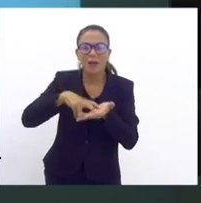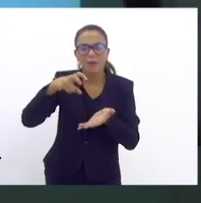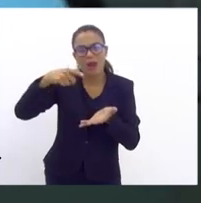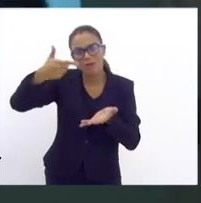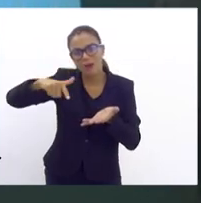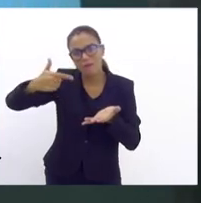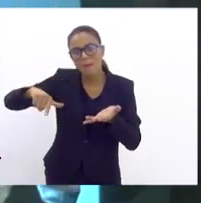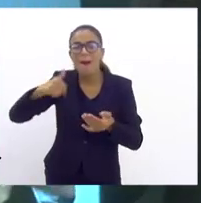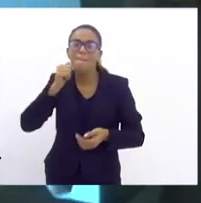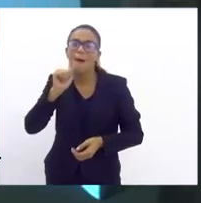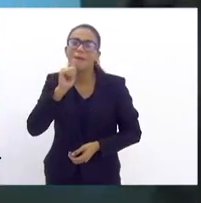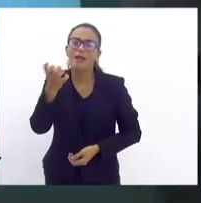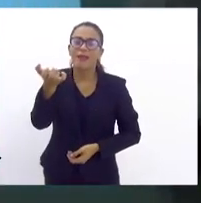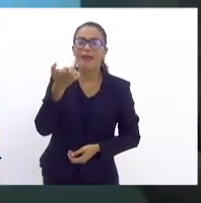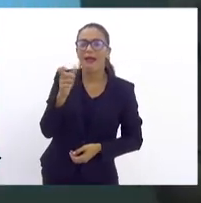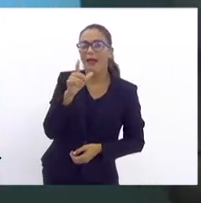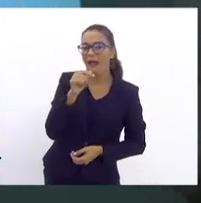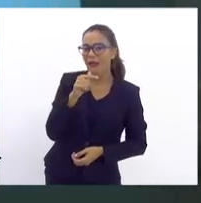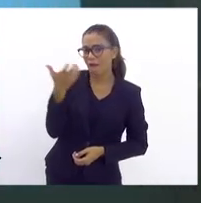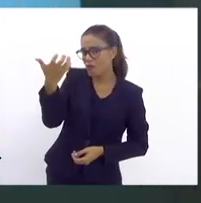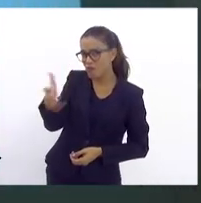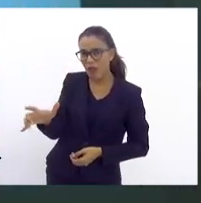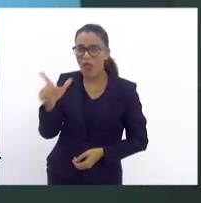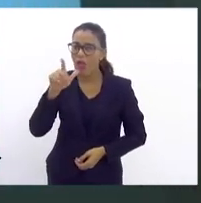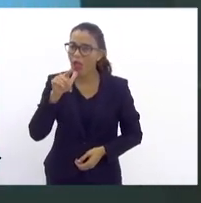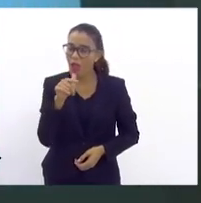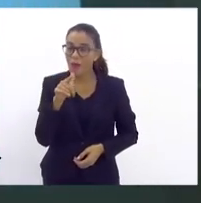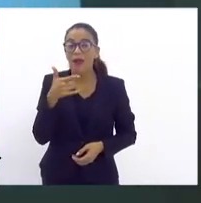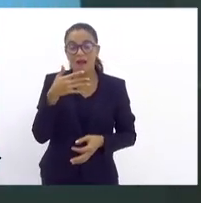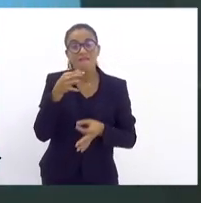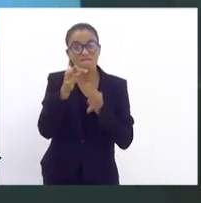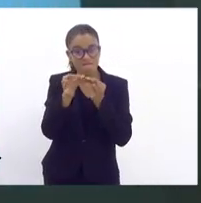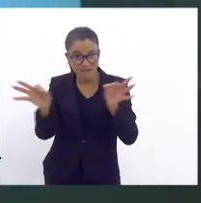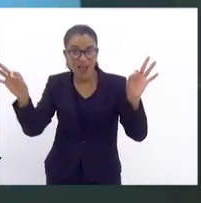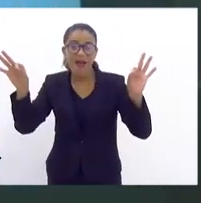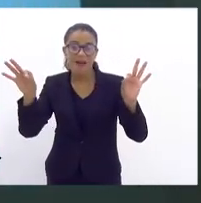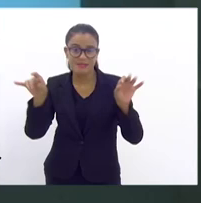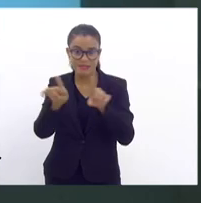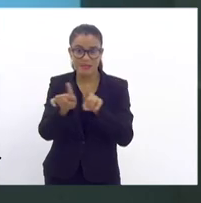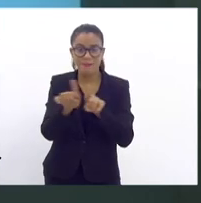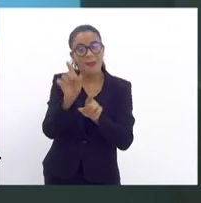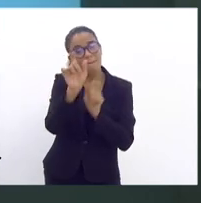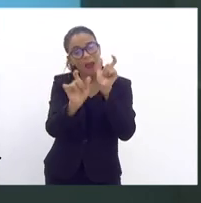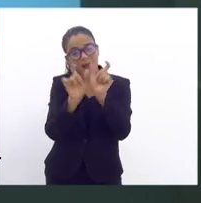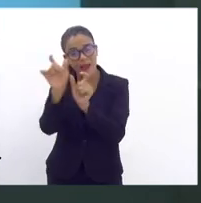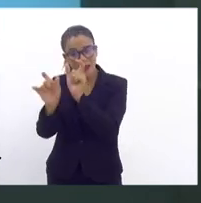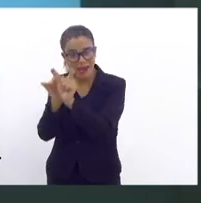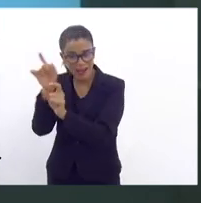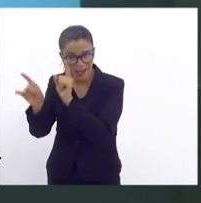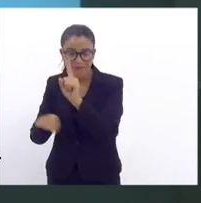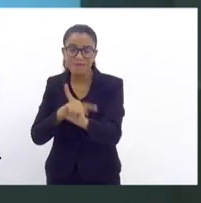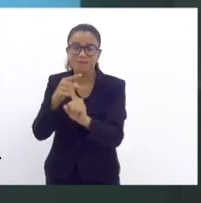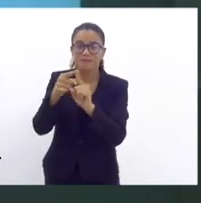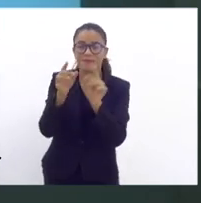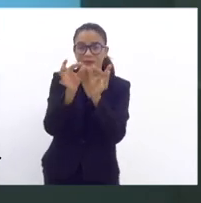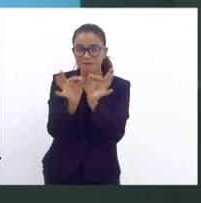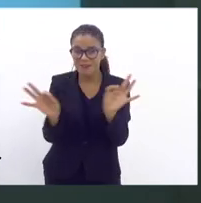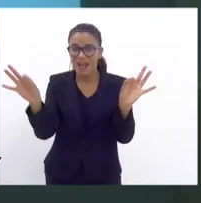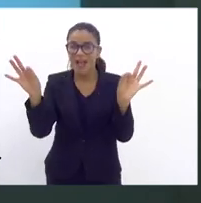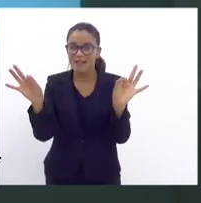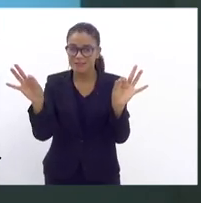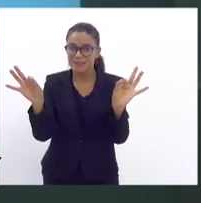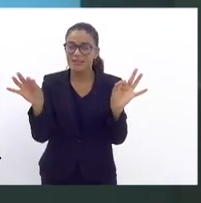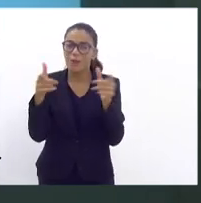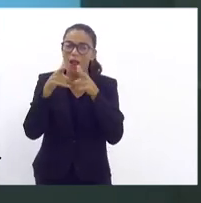mamãe que é água não Então essa criança já fala não somente usa as palavras né Como usa realmente